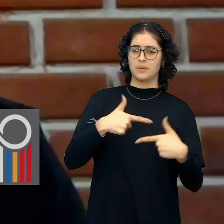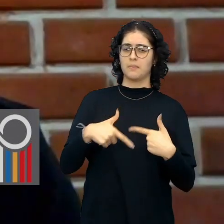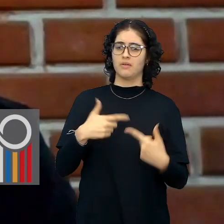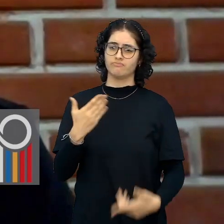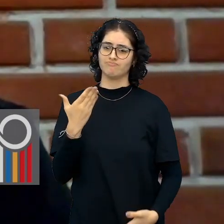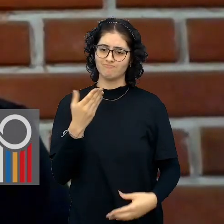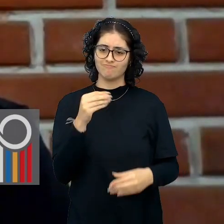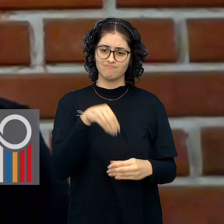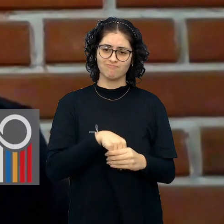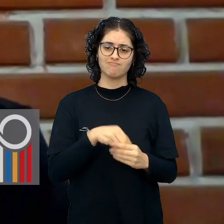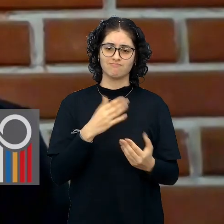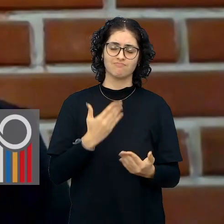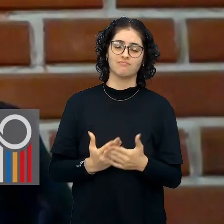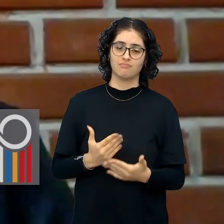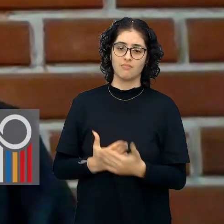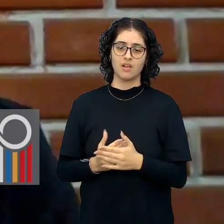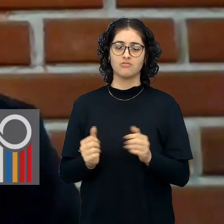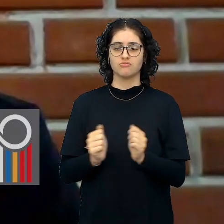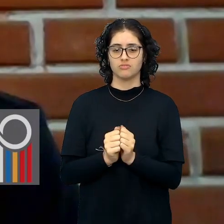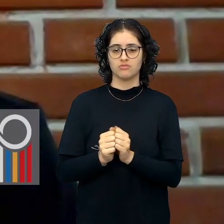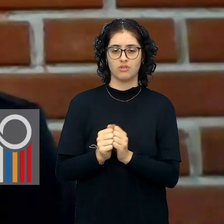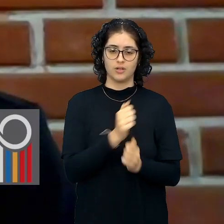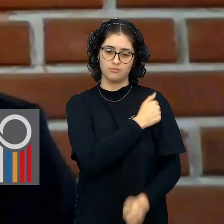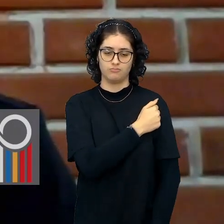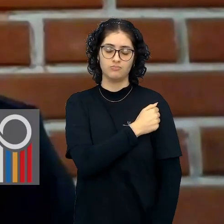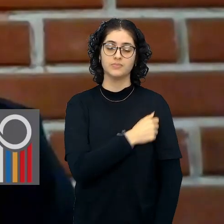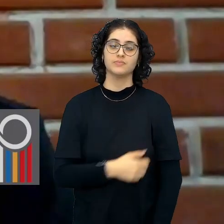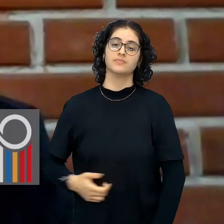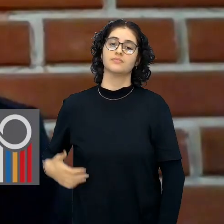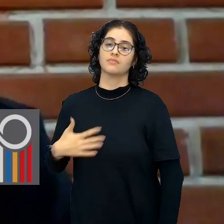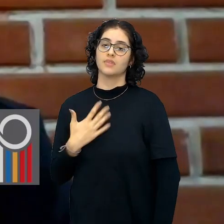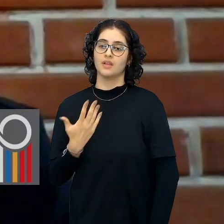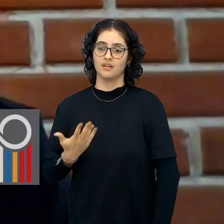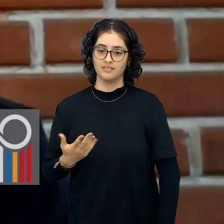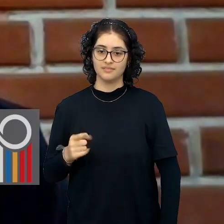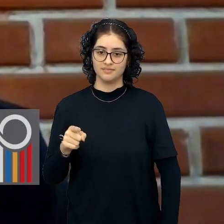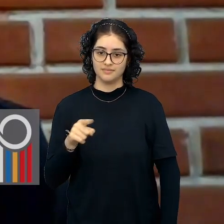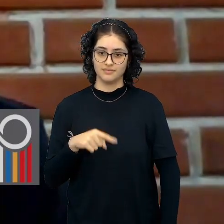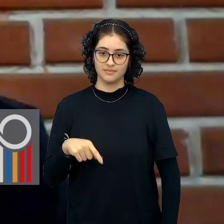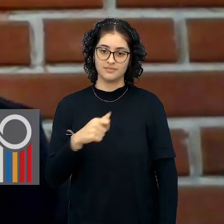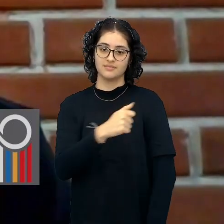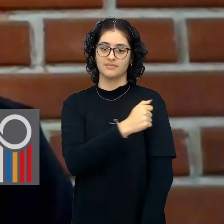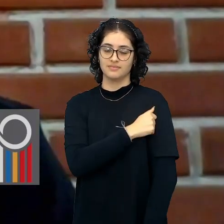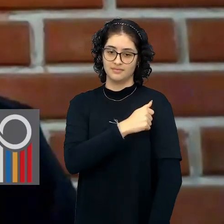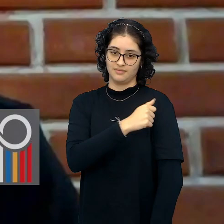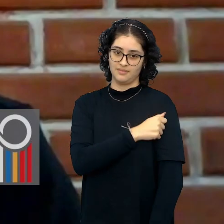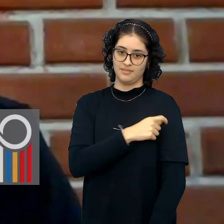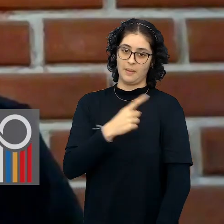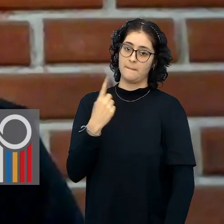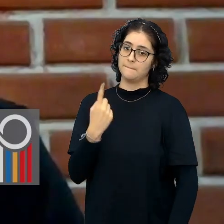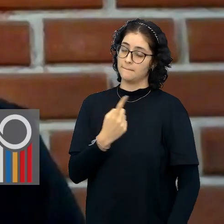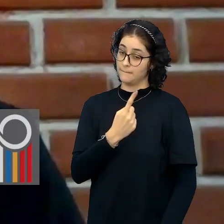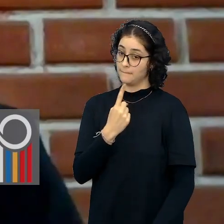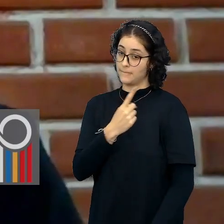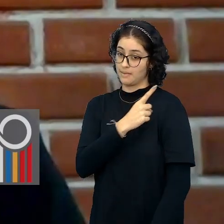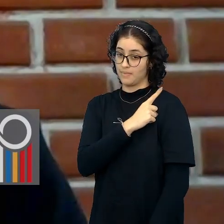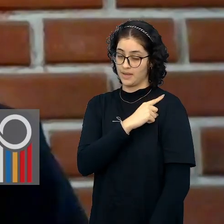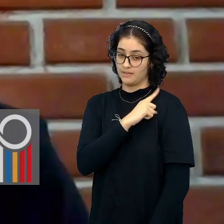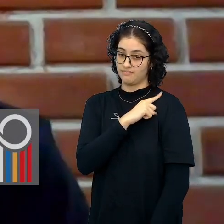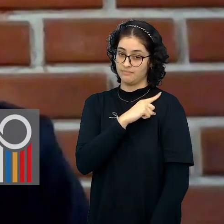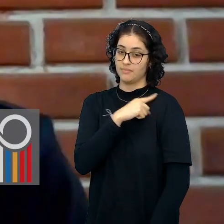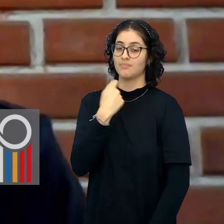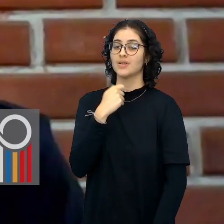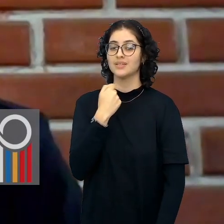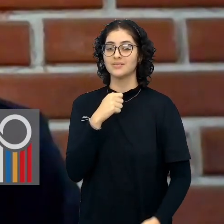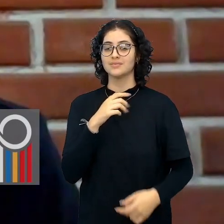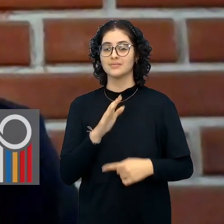na sala de aula, com os estudantes, em se tratando principalmente dos estudantes da primeira série, ok? Que precisam um